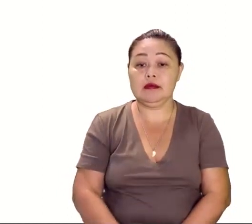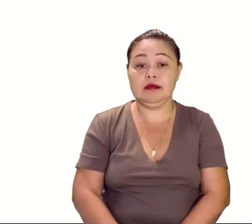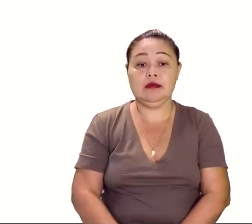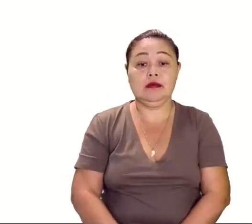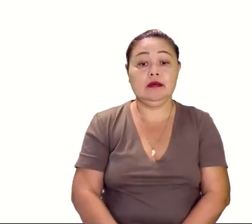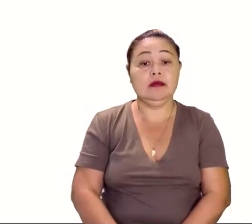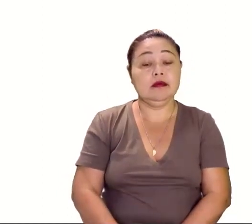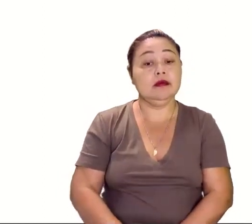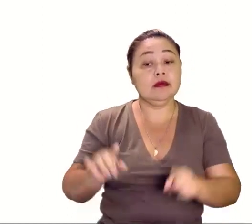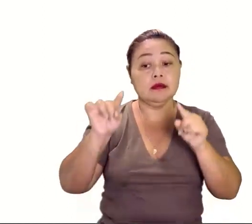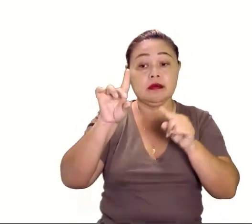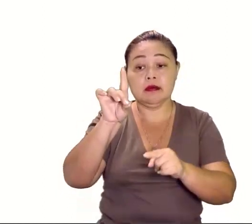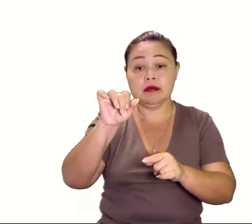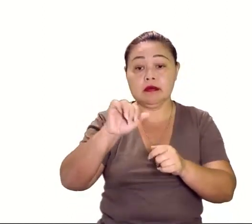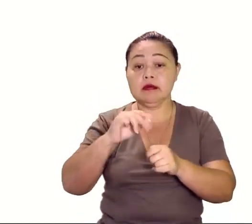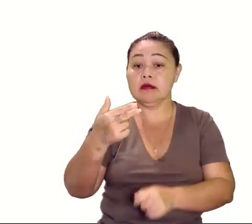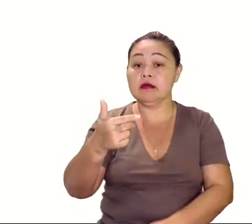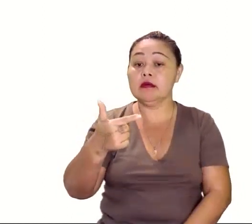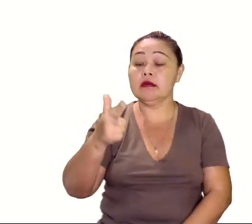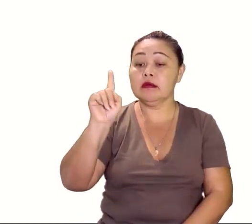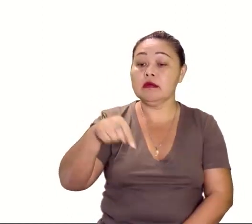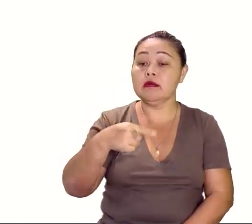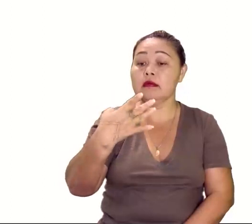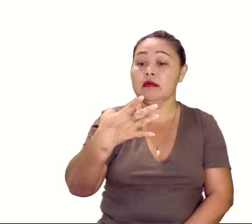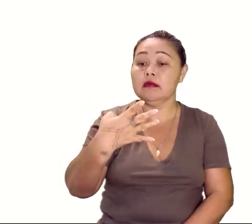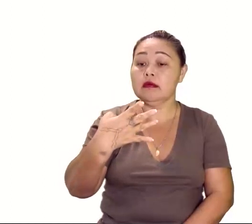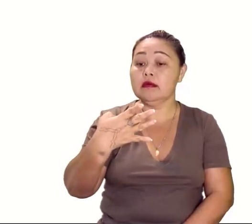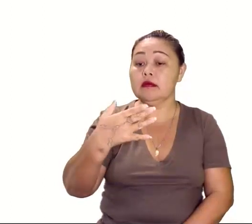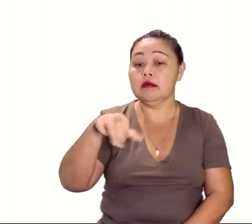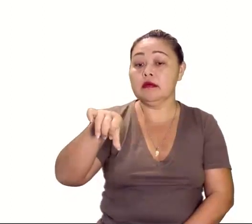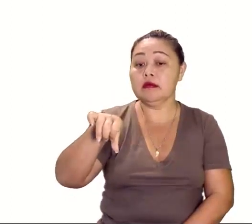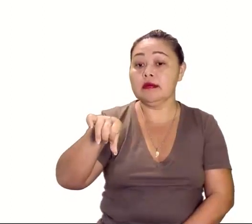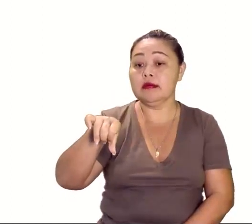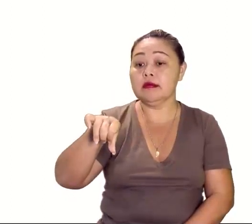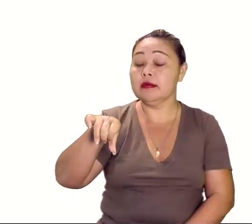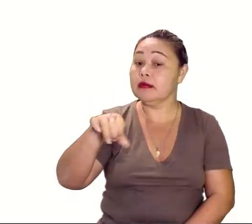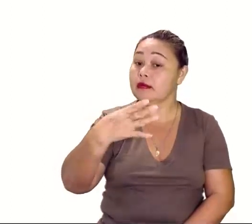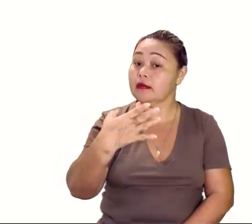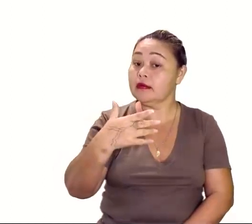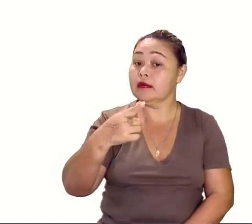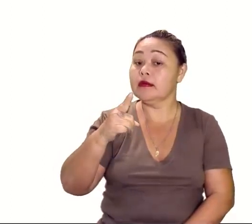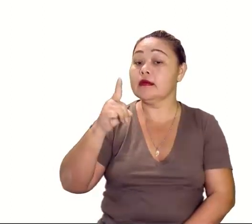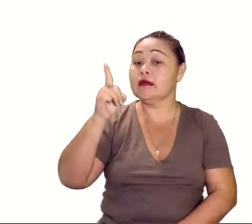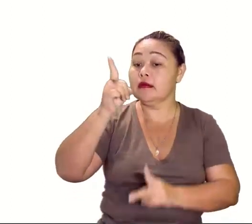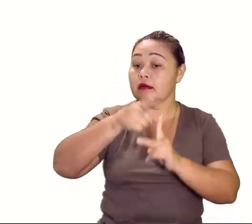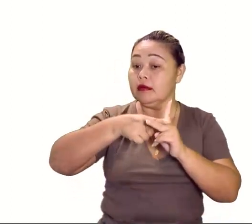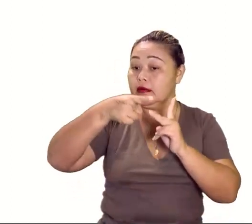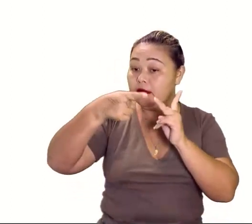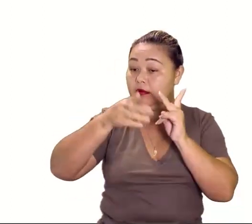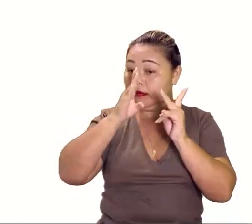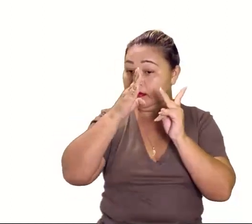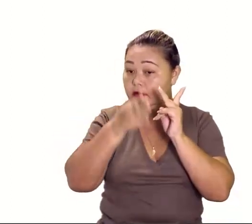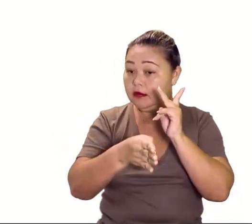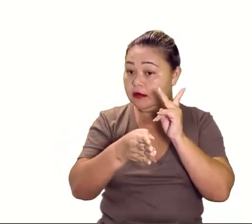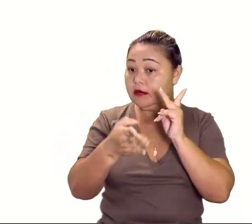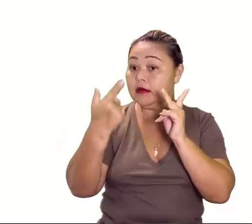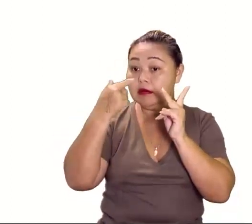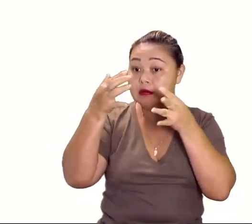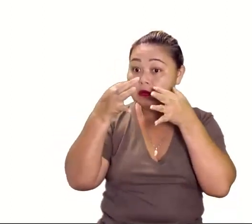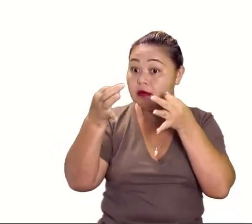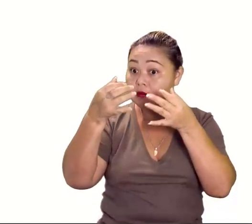O delta, então, vai ser 25 mais 24? 49. Olha aí, uma raiz exata, né? Sempre a gente presta atenção